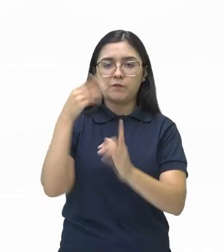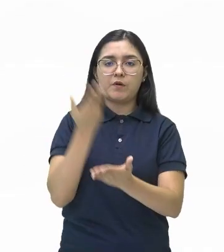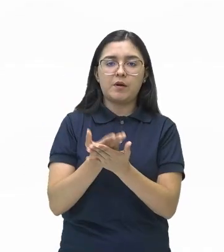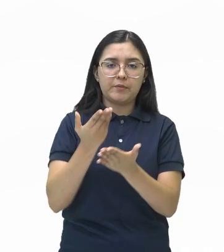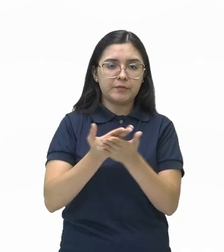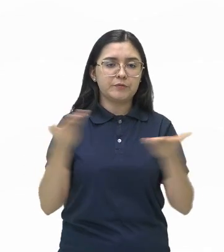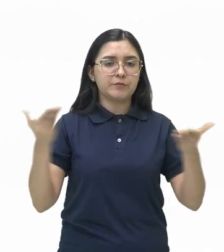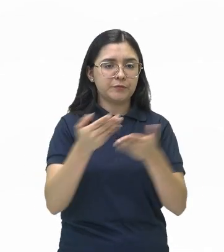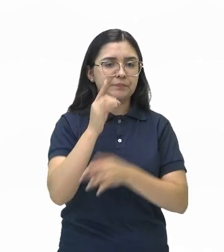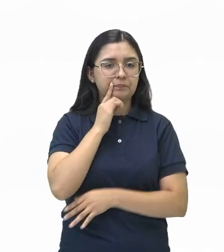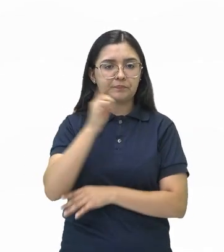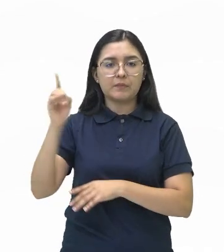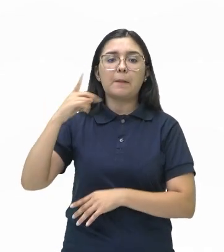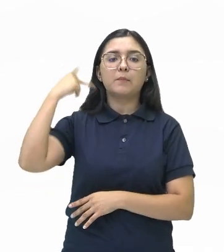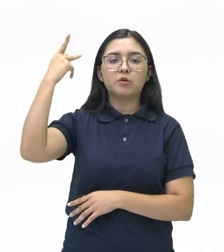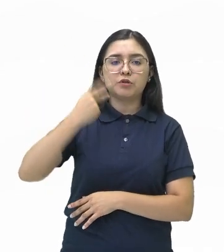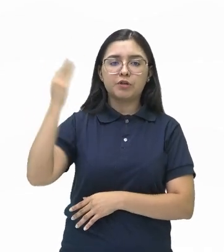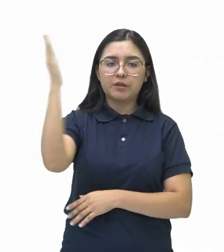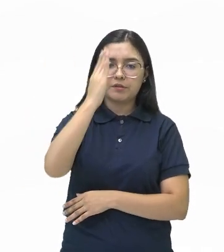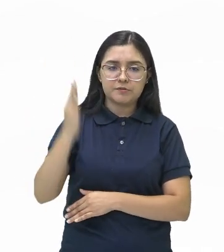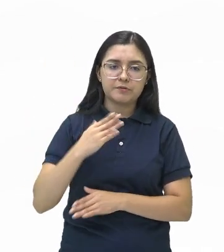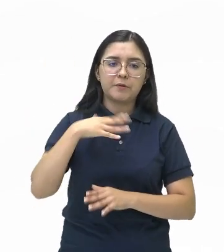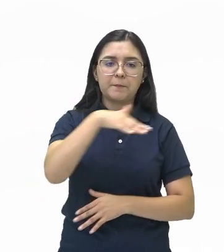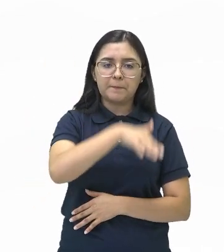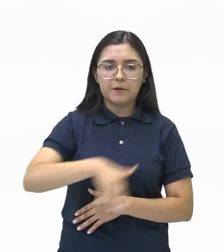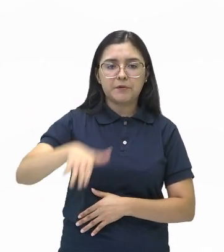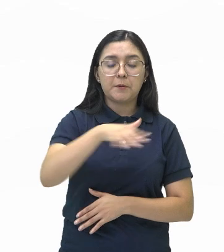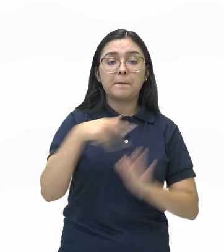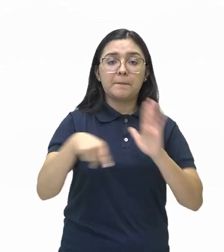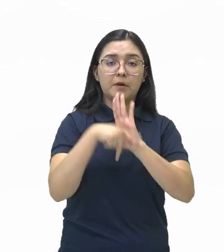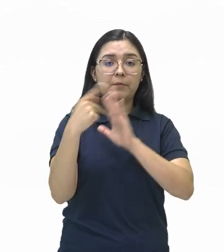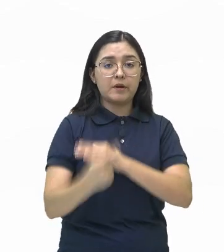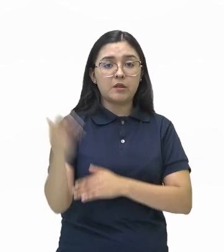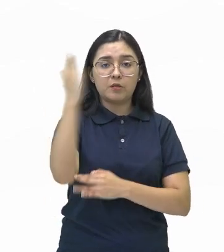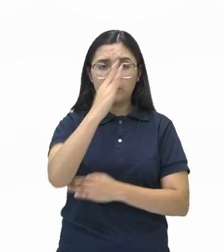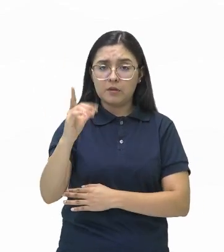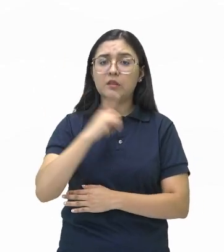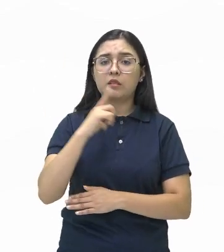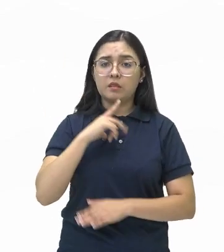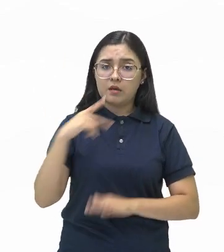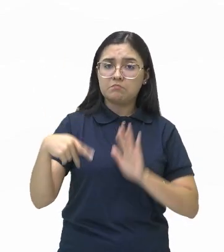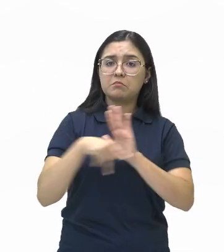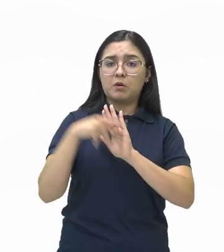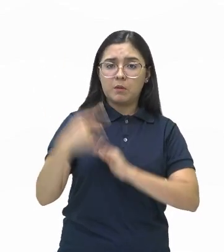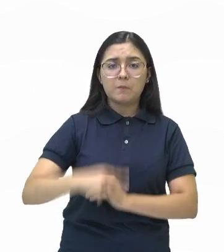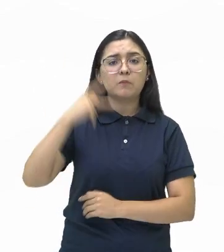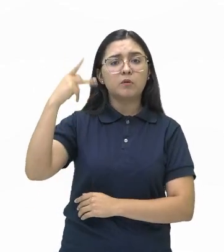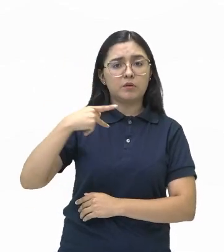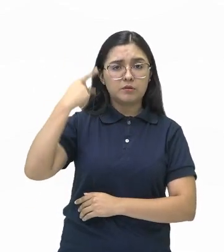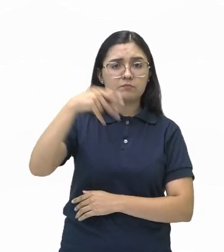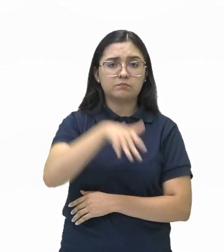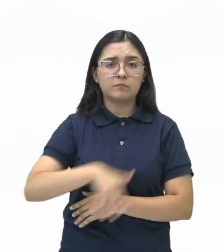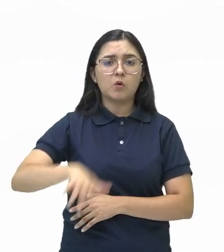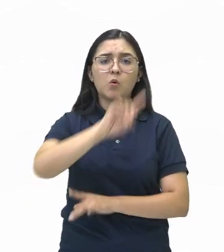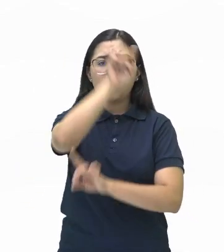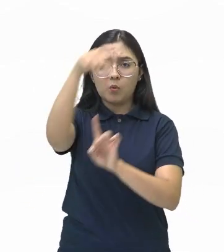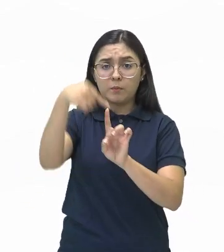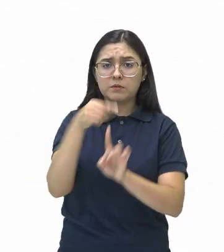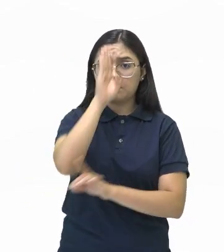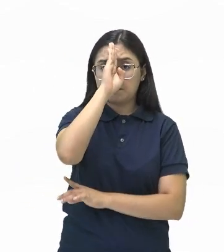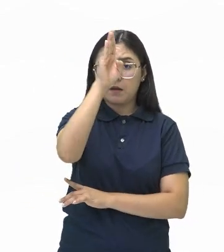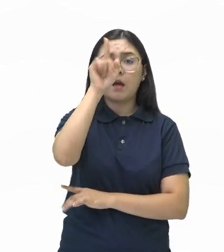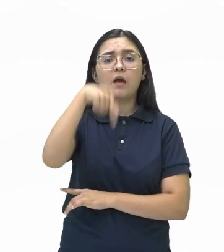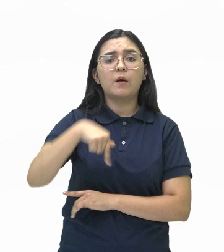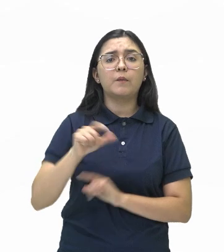aula. Qual é? É a Política Nacional de Meio Ambiente. No Brasil, nós temos sim uma Política Nacional de Meio Ambiente. E o objetivo